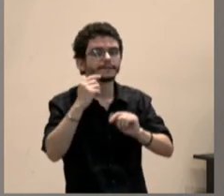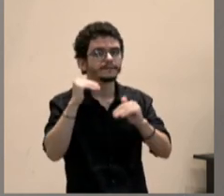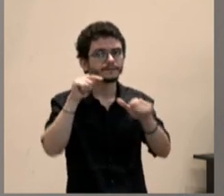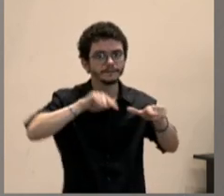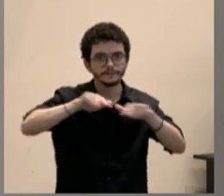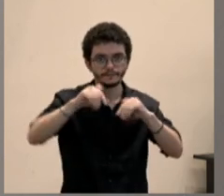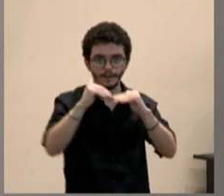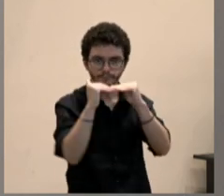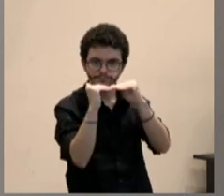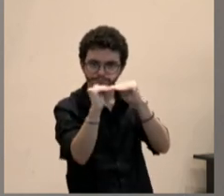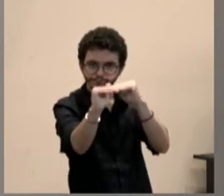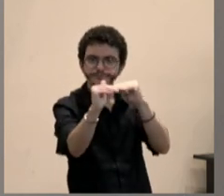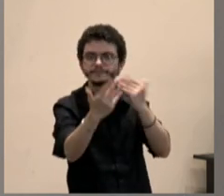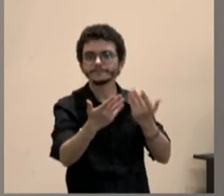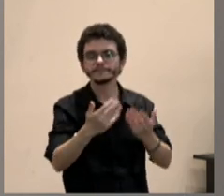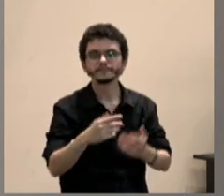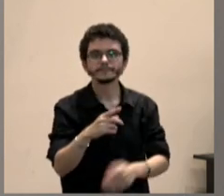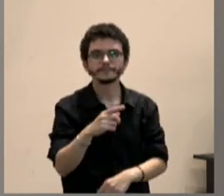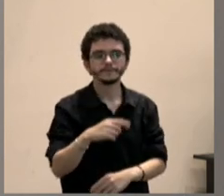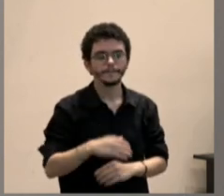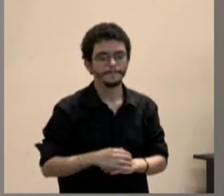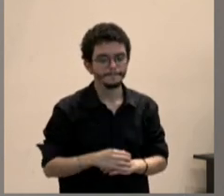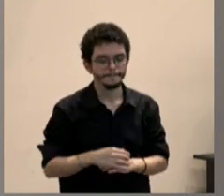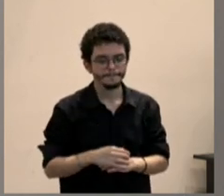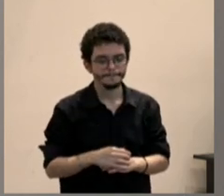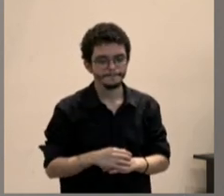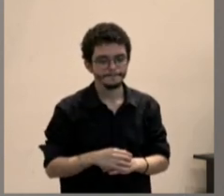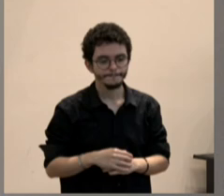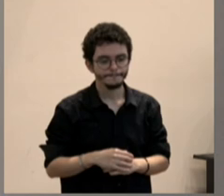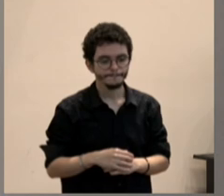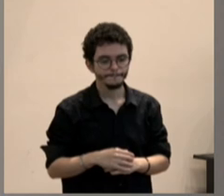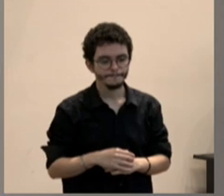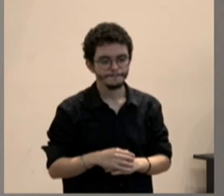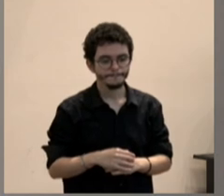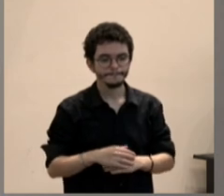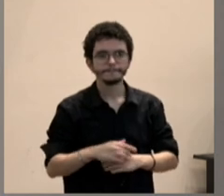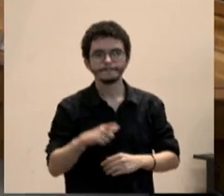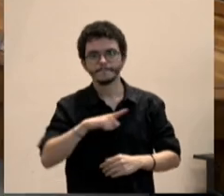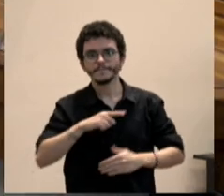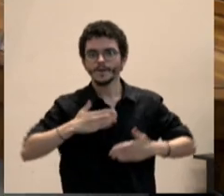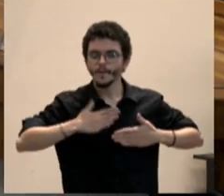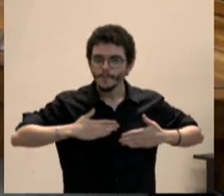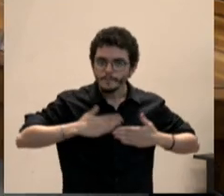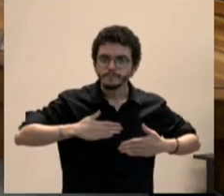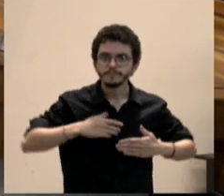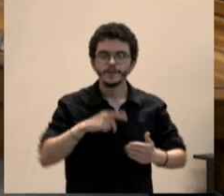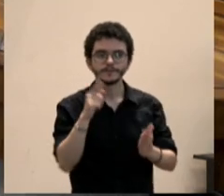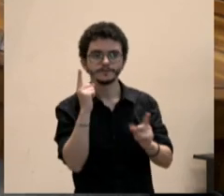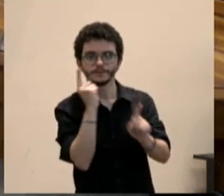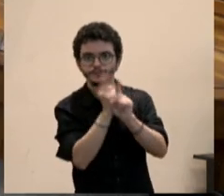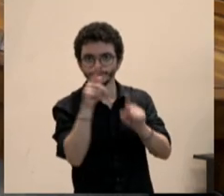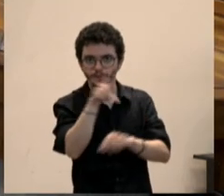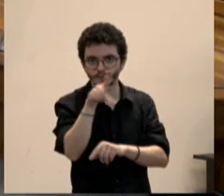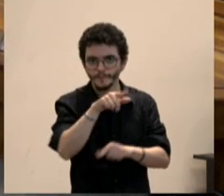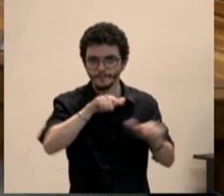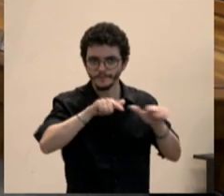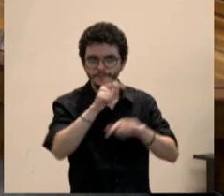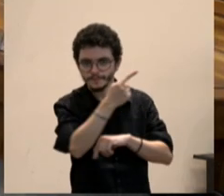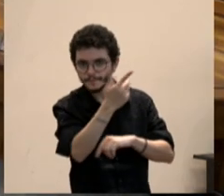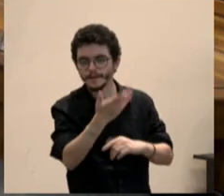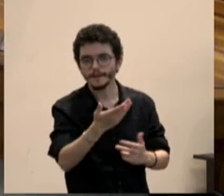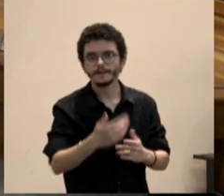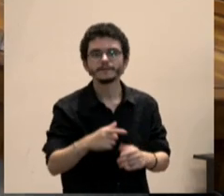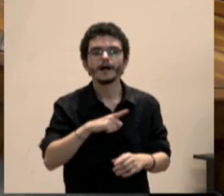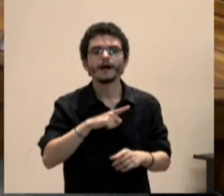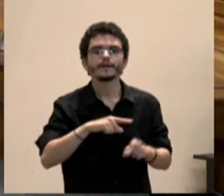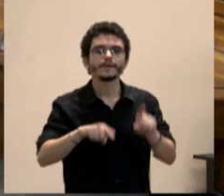âmbito da Fineduca, e aqui é um prazer, né, encontrar o Marcos Bassi, professor da Federal de Santa Catarina, que é um dos componentes lá da